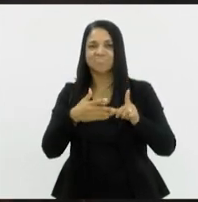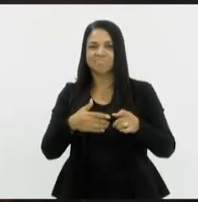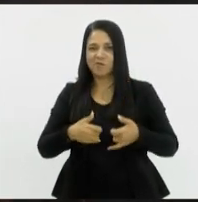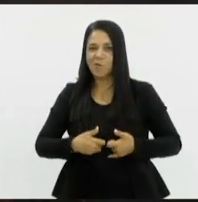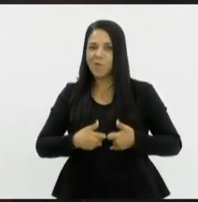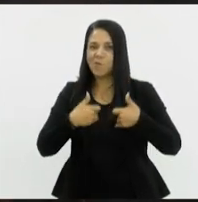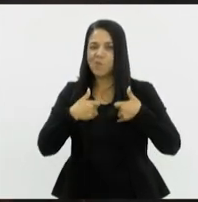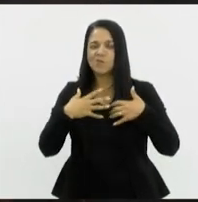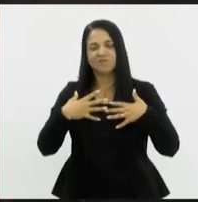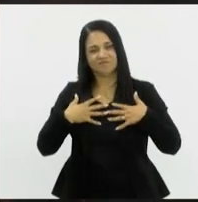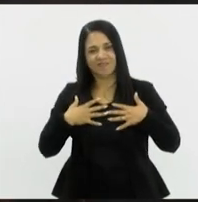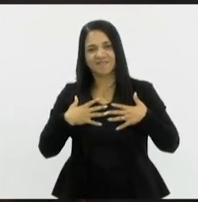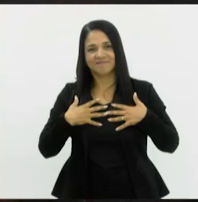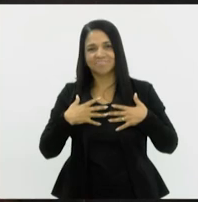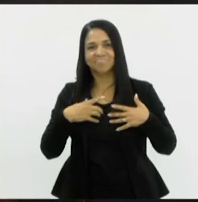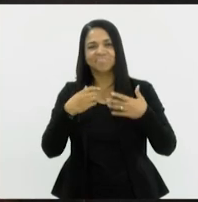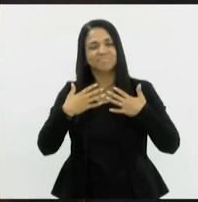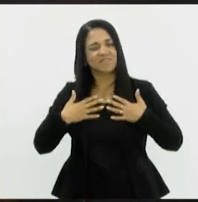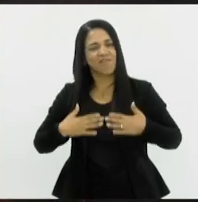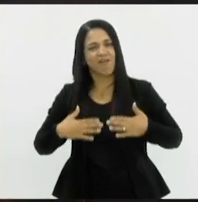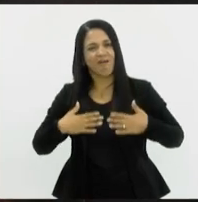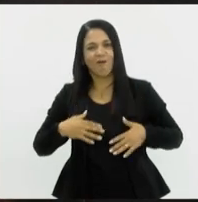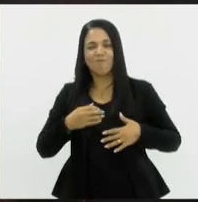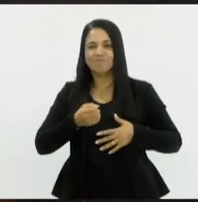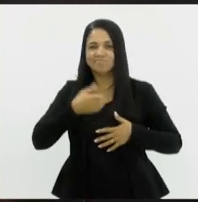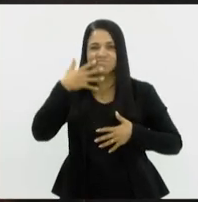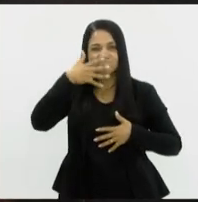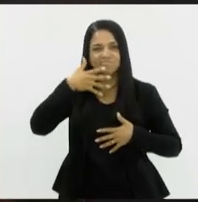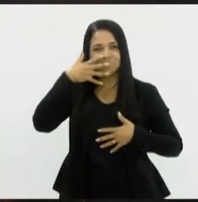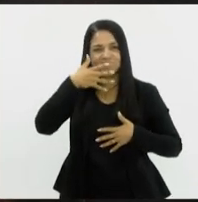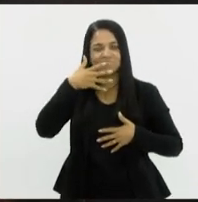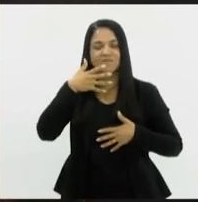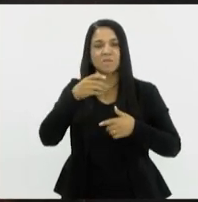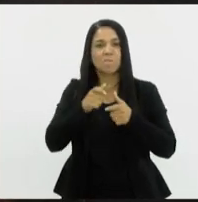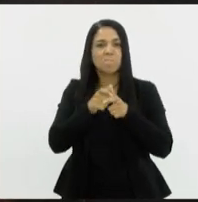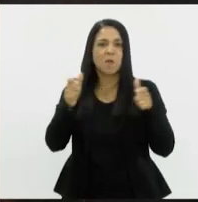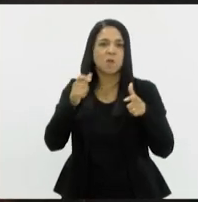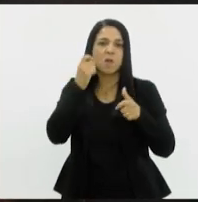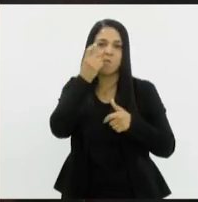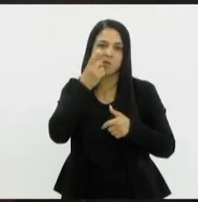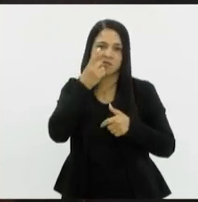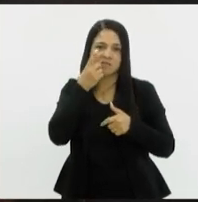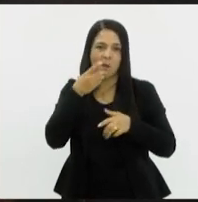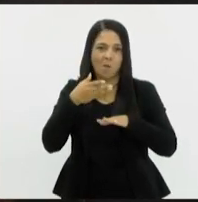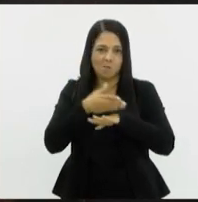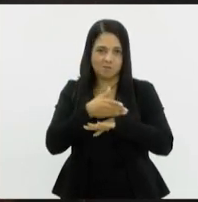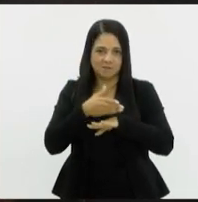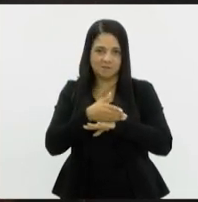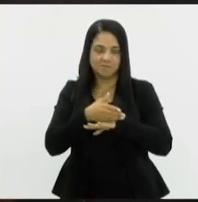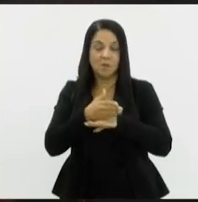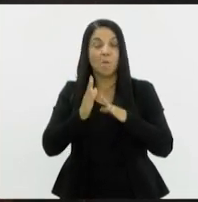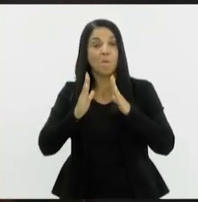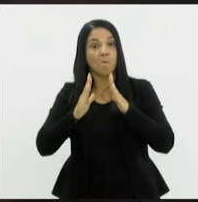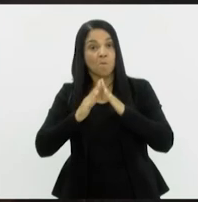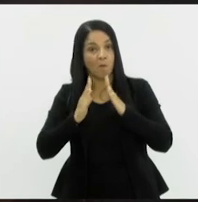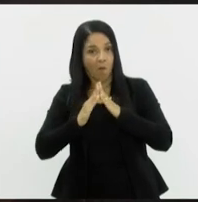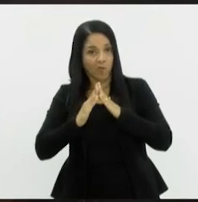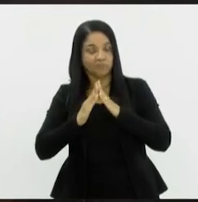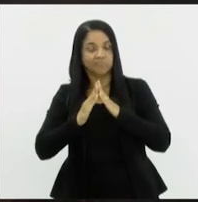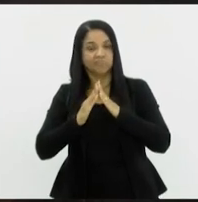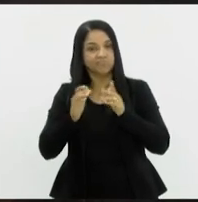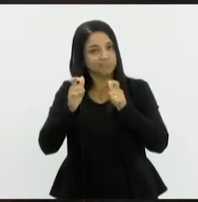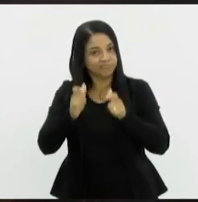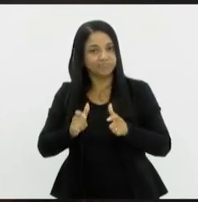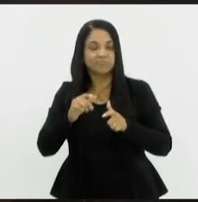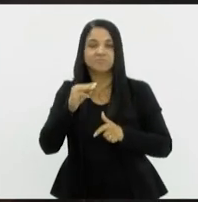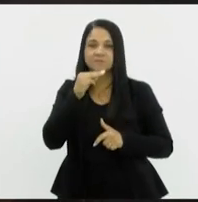muita tranquilidade, porque a maioria dos policiais que estão aqui presentes moram em Mangaratiba,